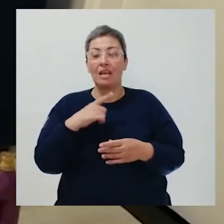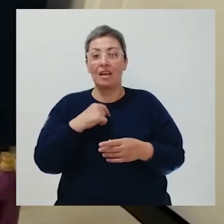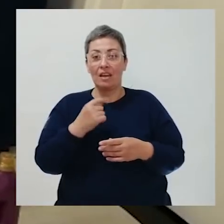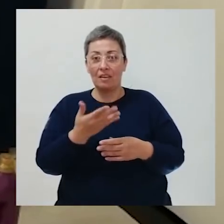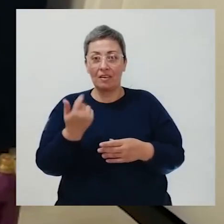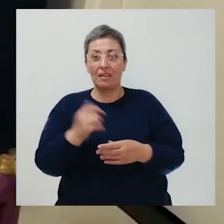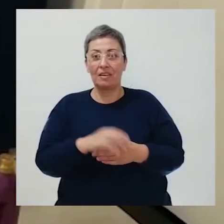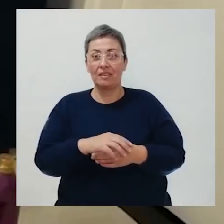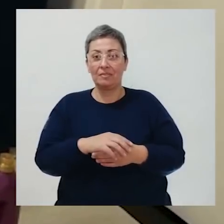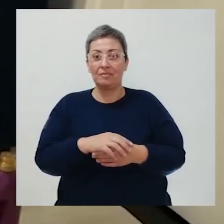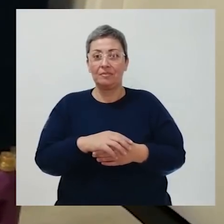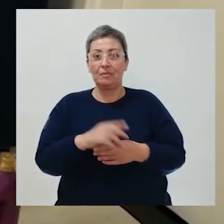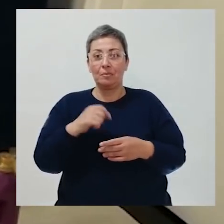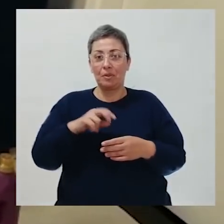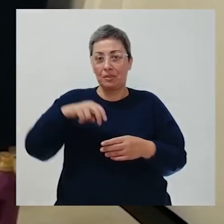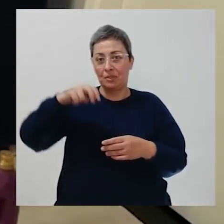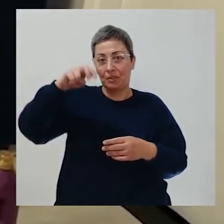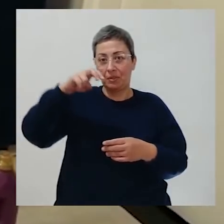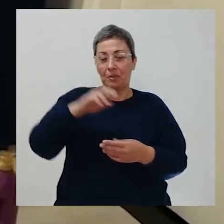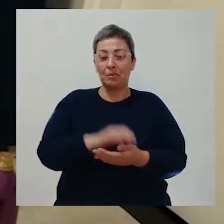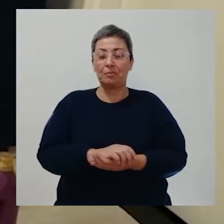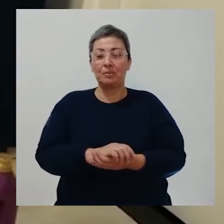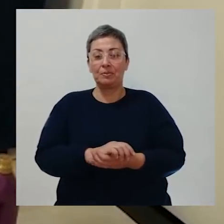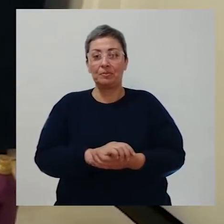É, vai lá. Sobe aqui.